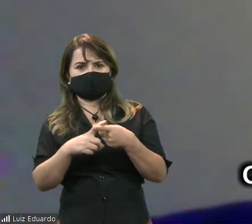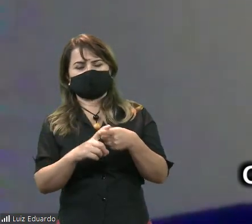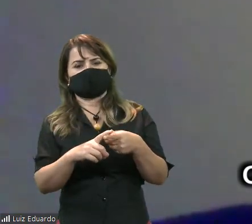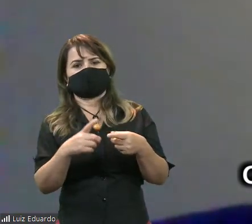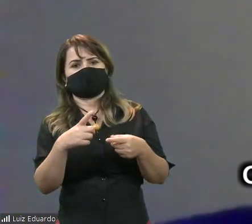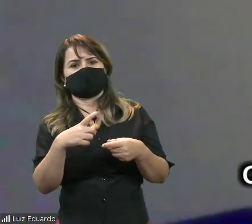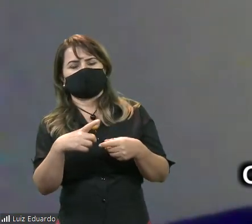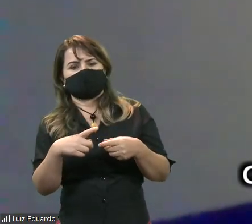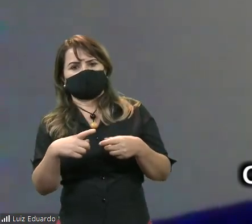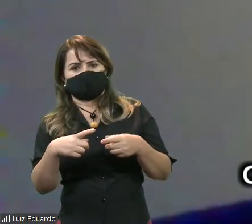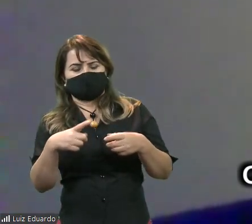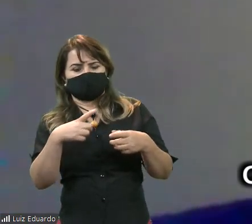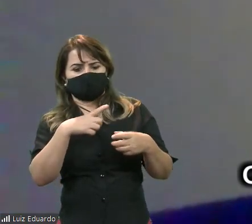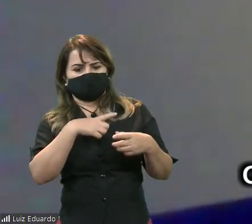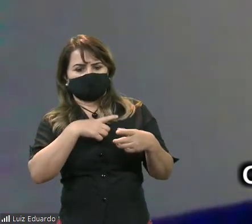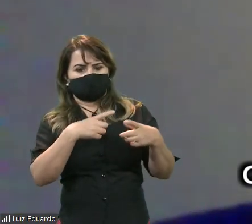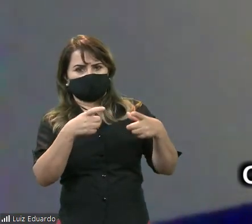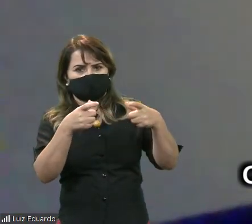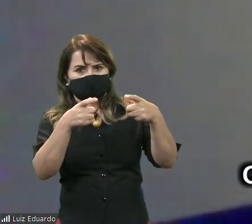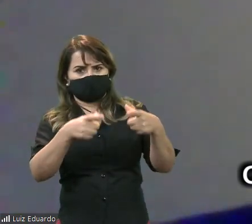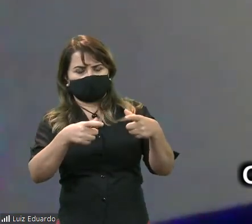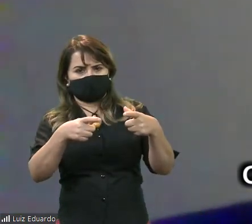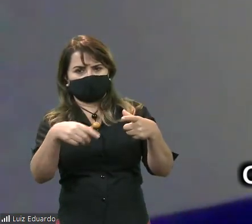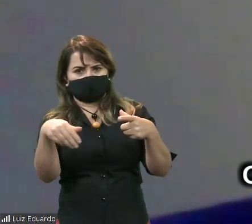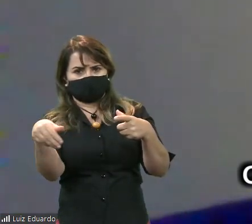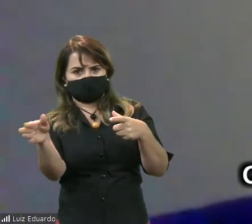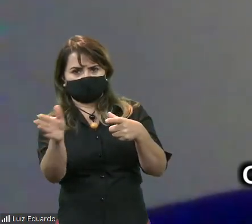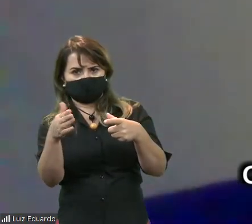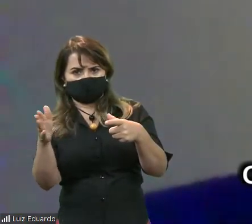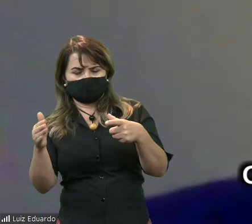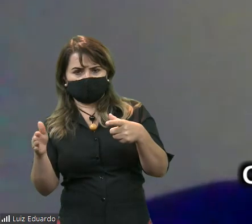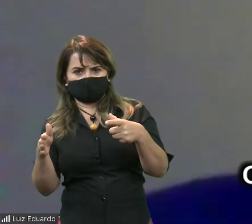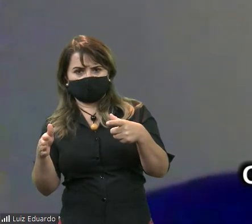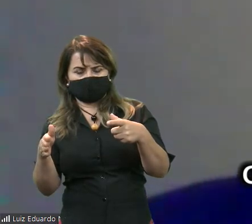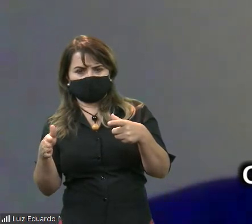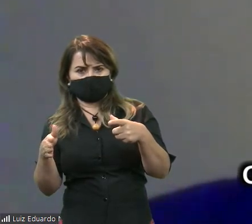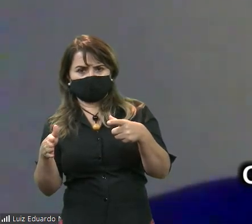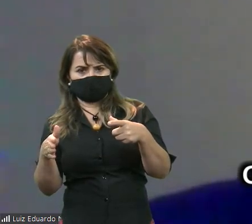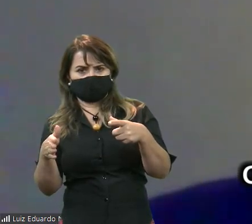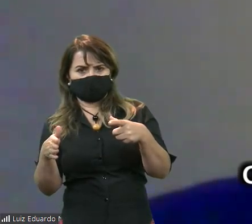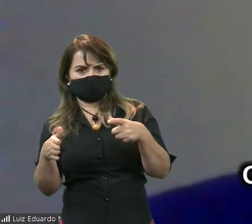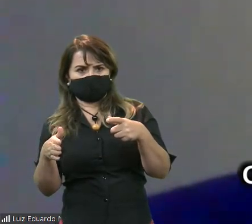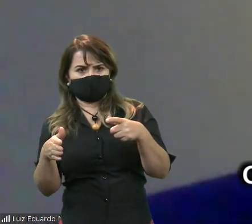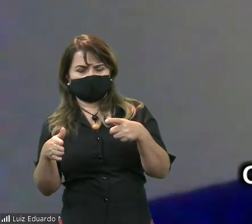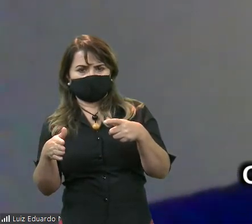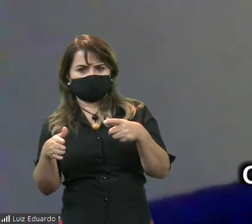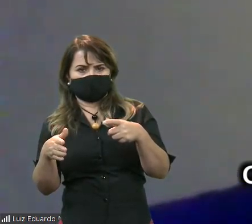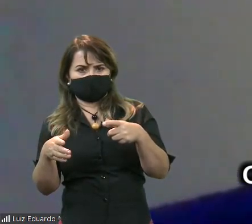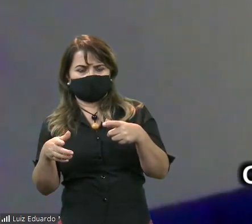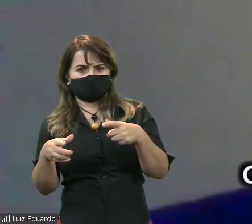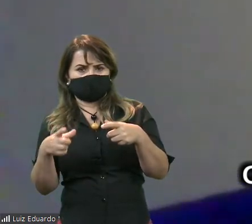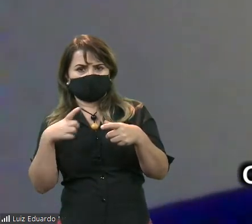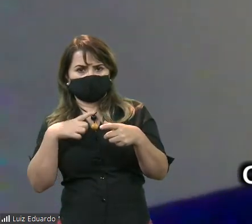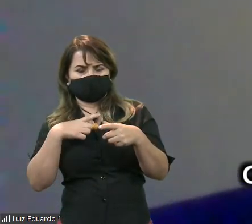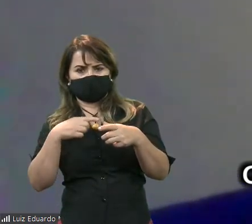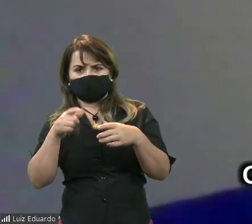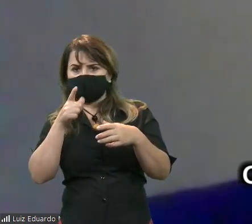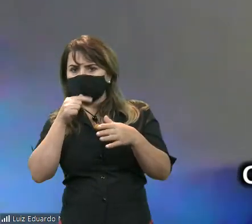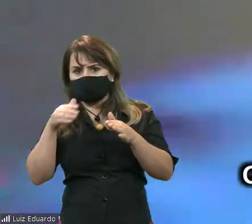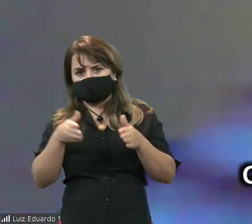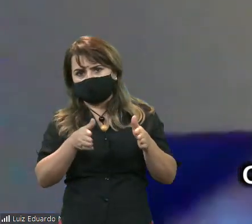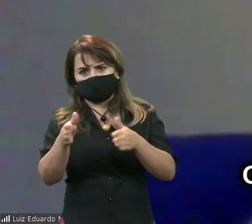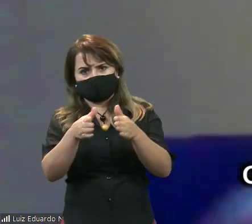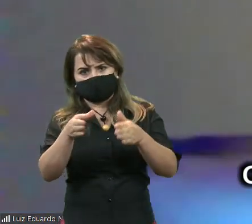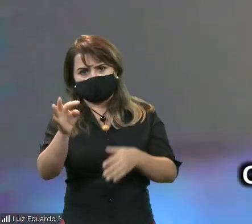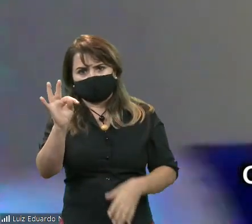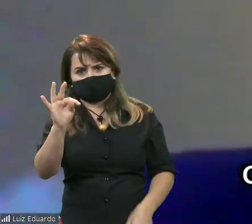do peixe, a Goiapé e peixe, e o do Tibiriçá. E